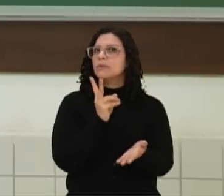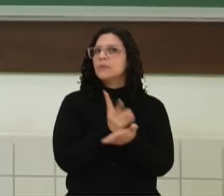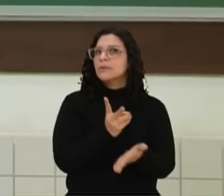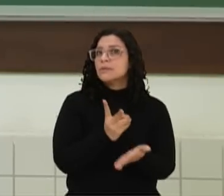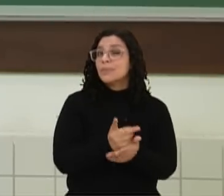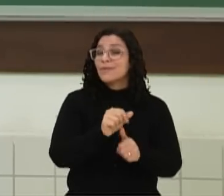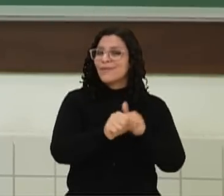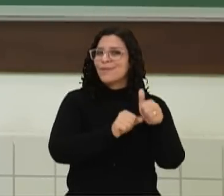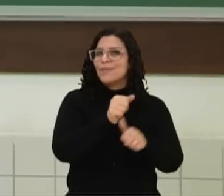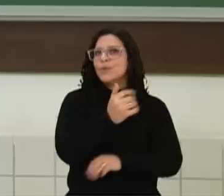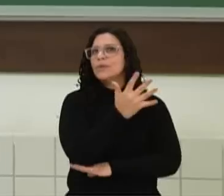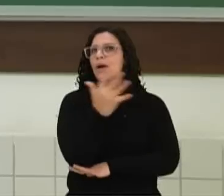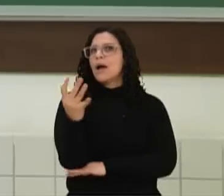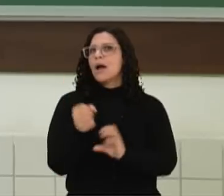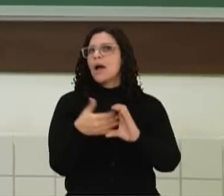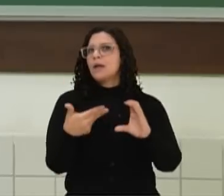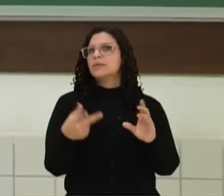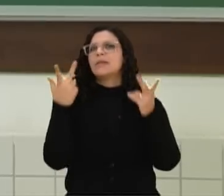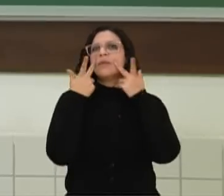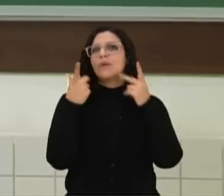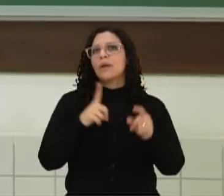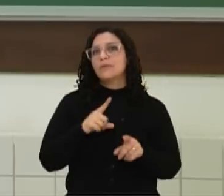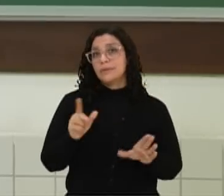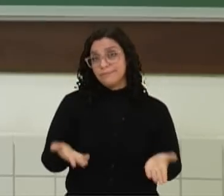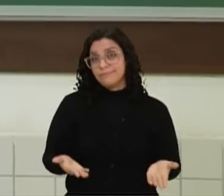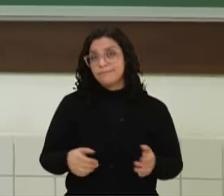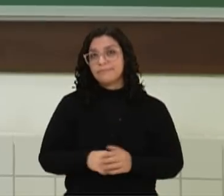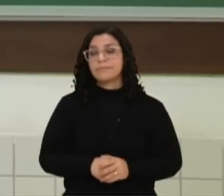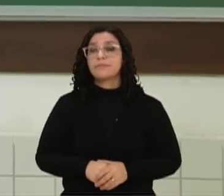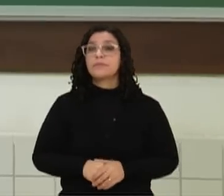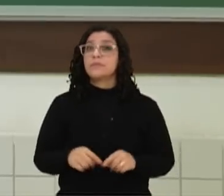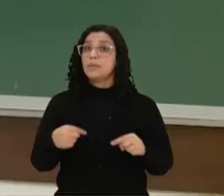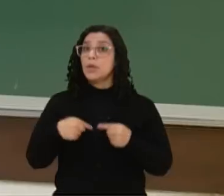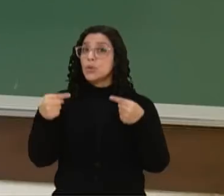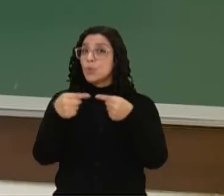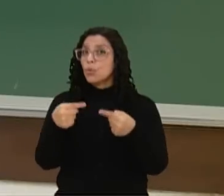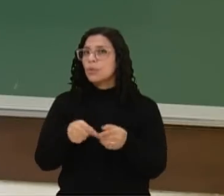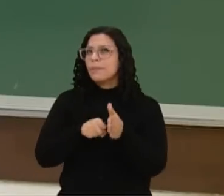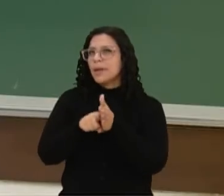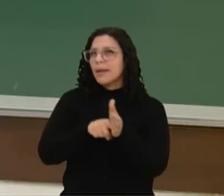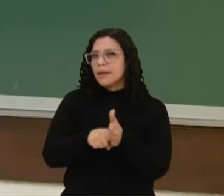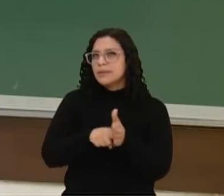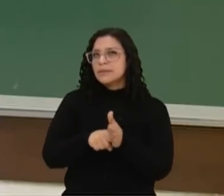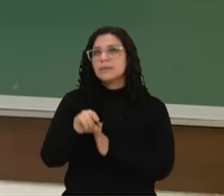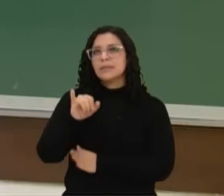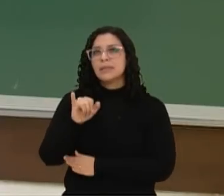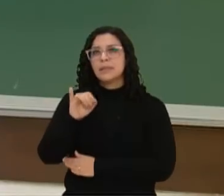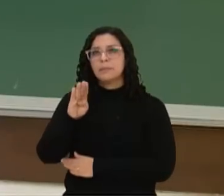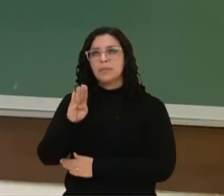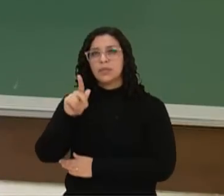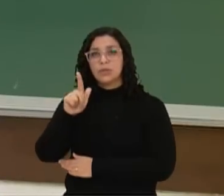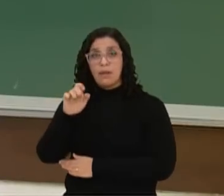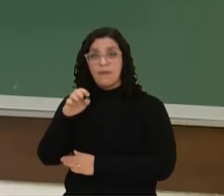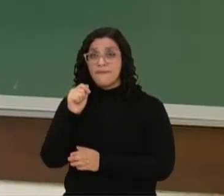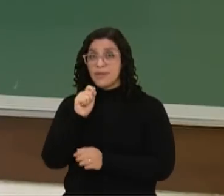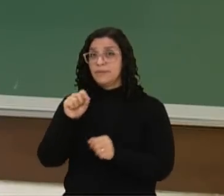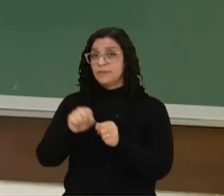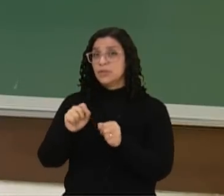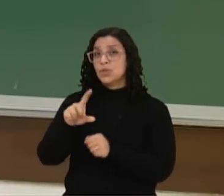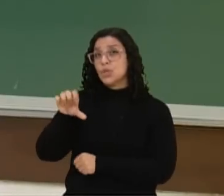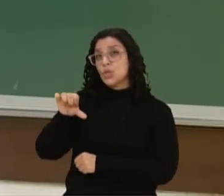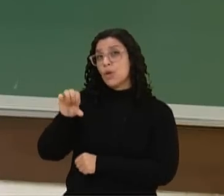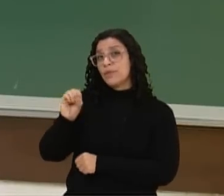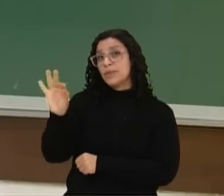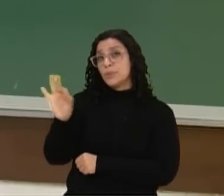de mudanças nas suas características naturais, né? De acordo com uma pesquisa realizada pelo IBGE, 90%